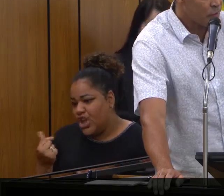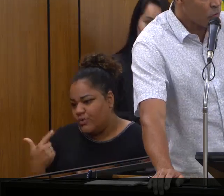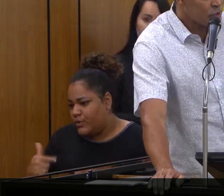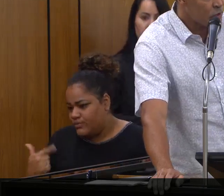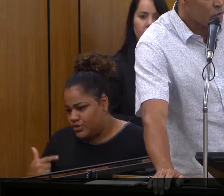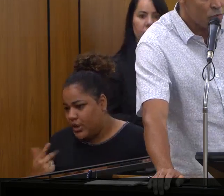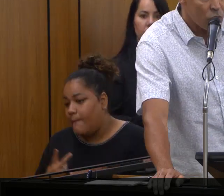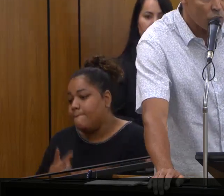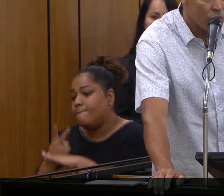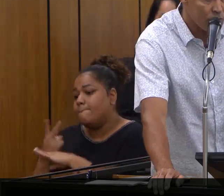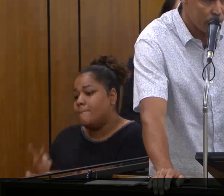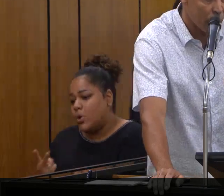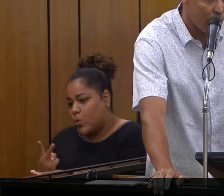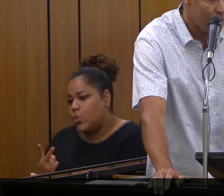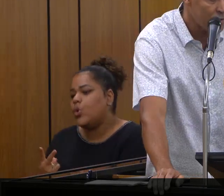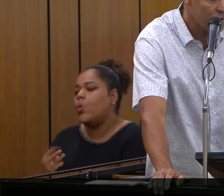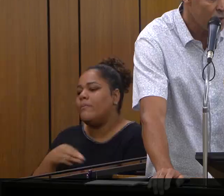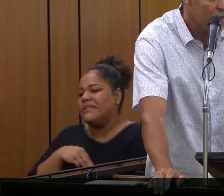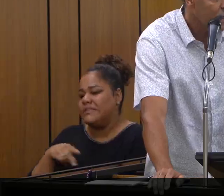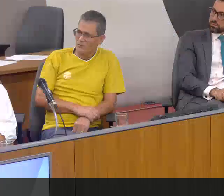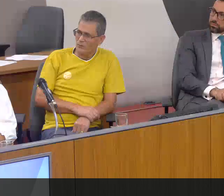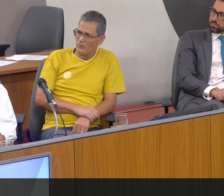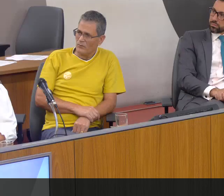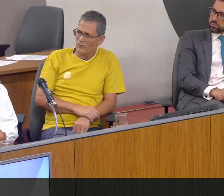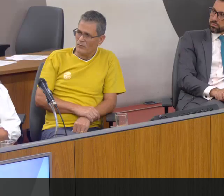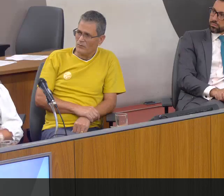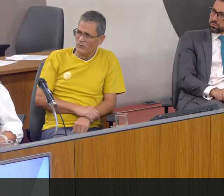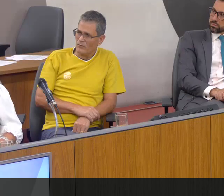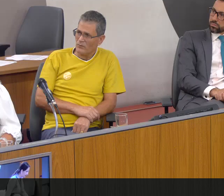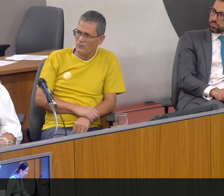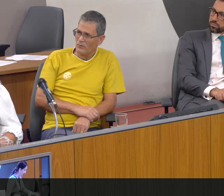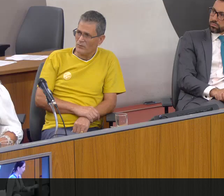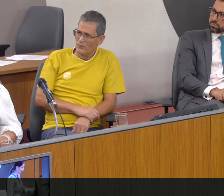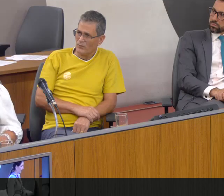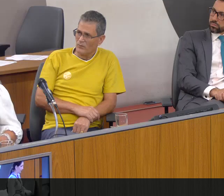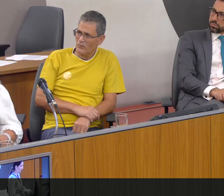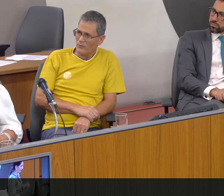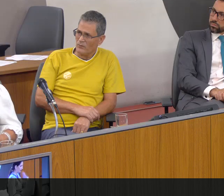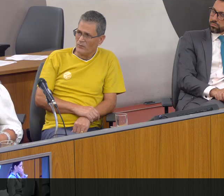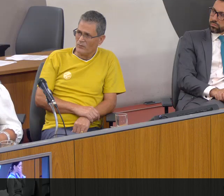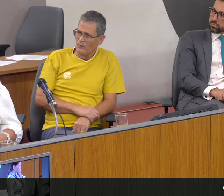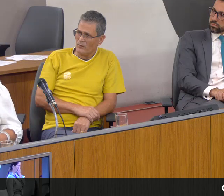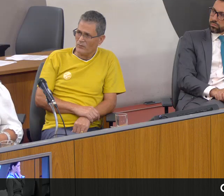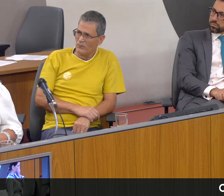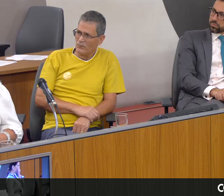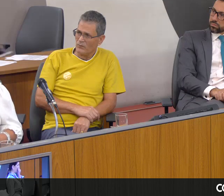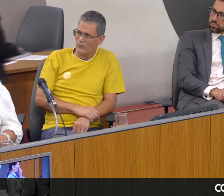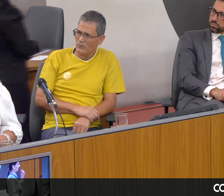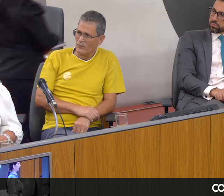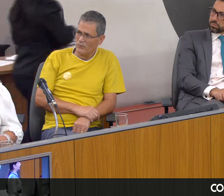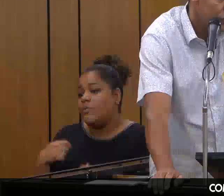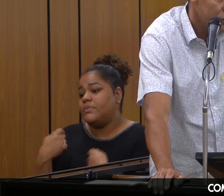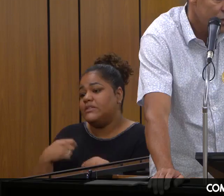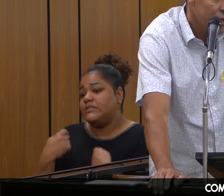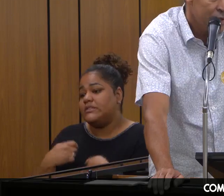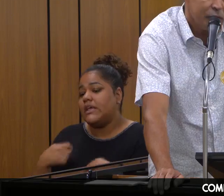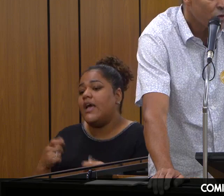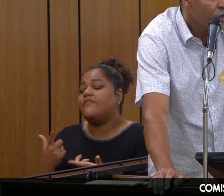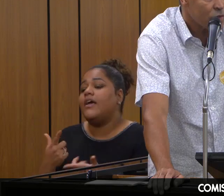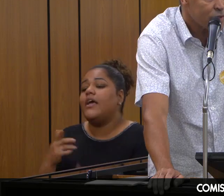público para mim tu conseguir um um advogado e lá eu não consegui eles falaram que eu tinha que ter um advogado dativo